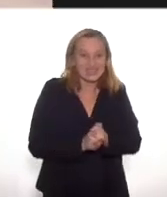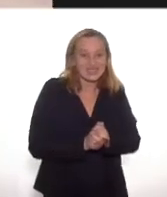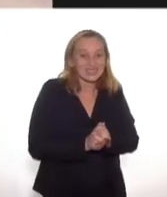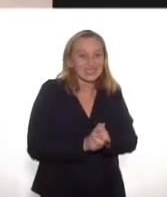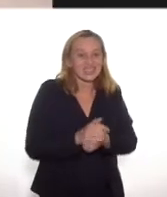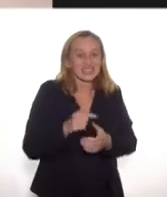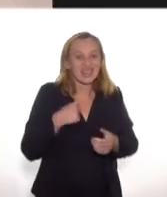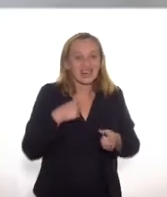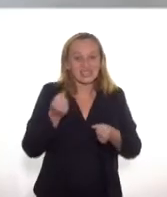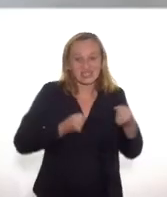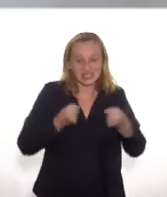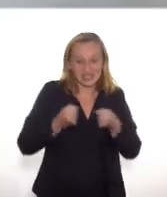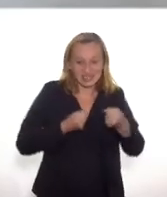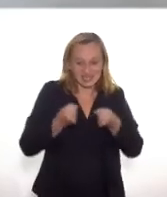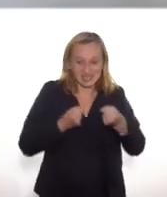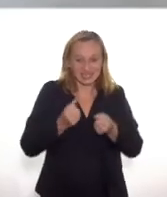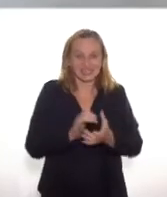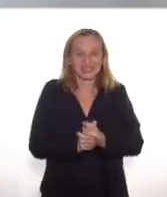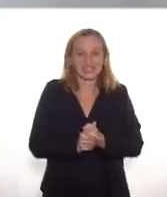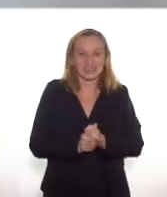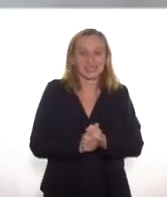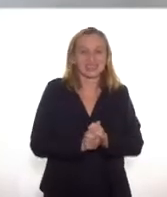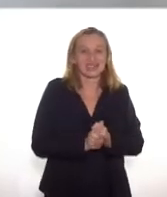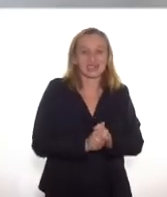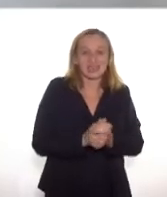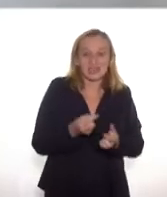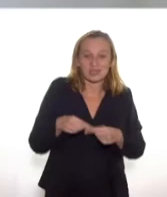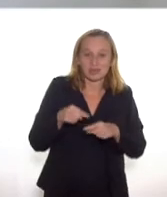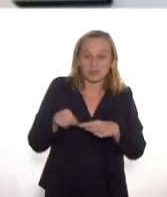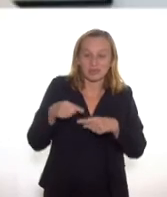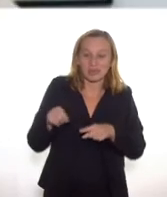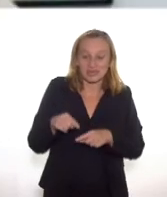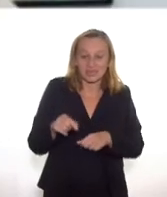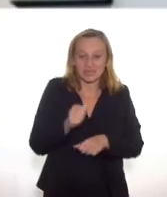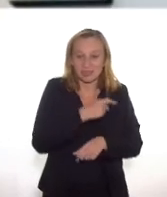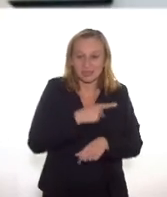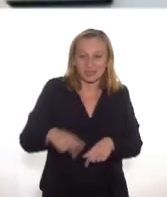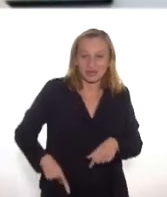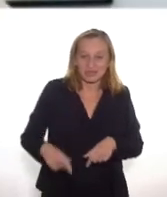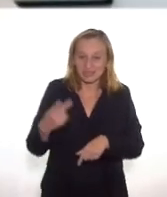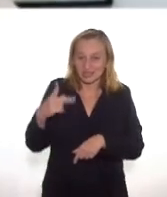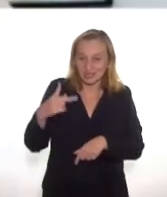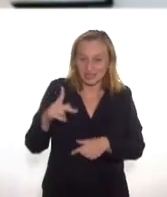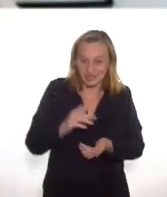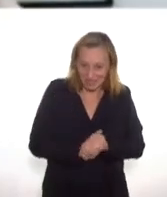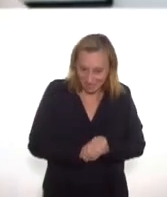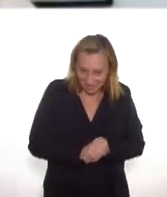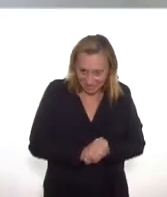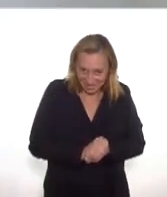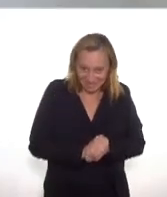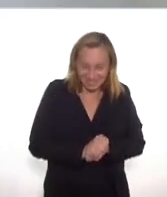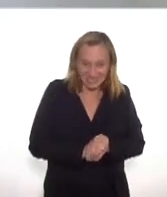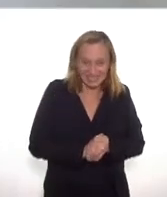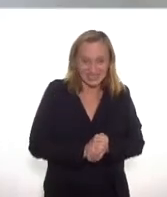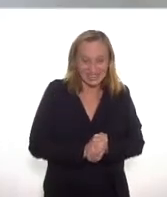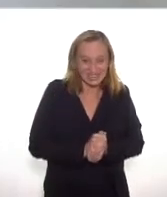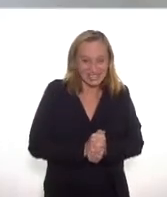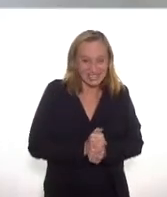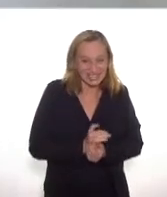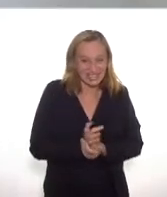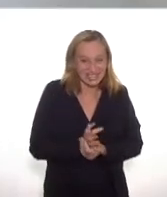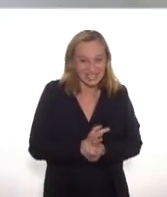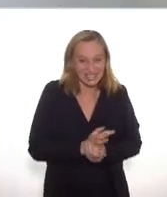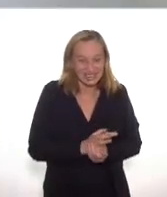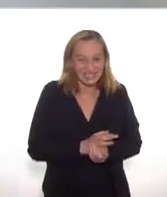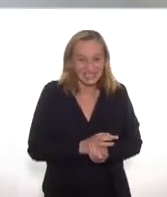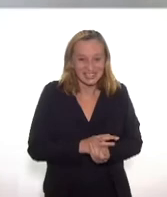dirigindo, Rodrigo. Não, vai. Dirigindo. Essa perseguição do presidente com Vossa Excelência. É porque ele está pilotando. Pois é.